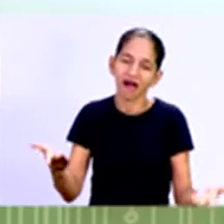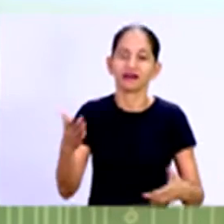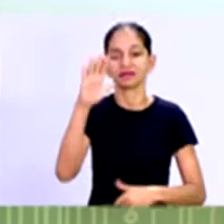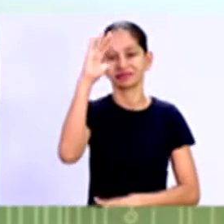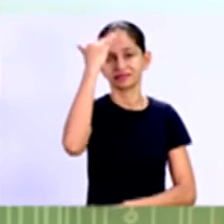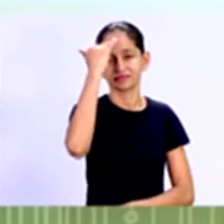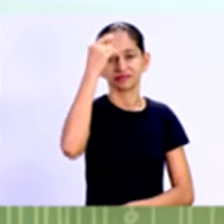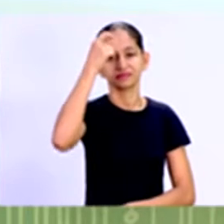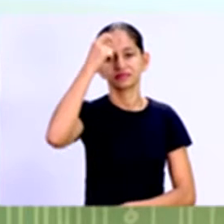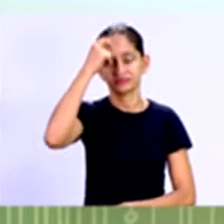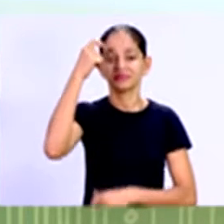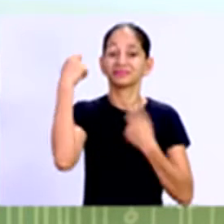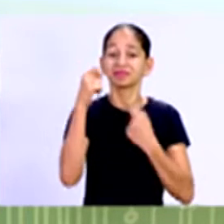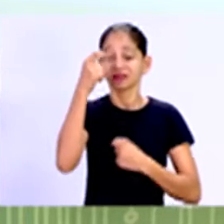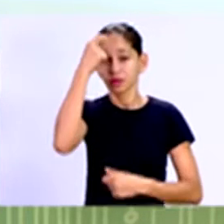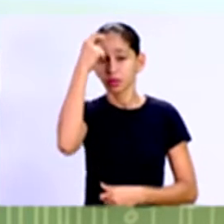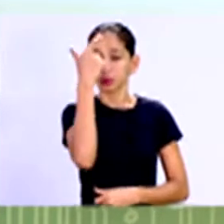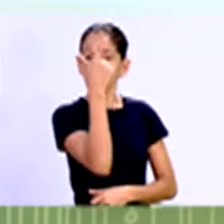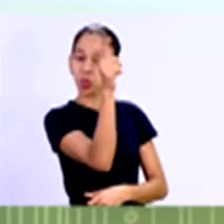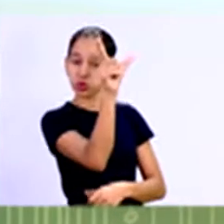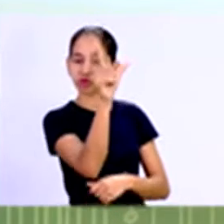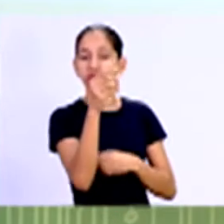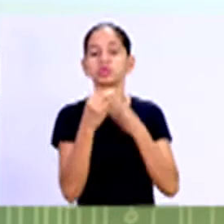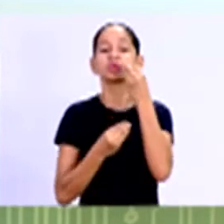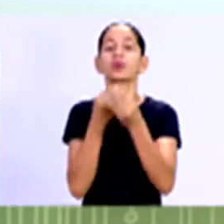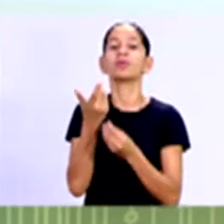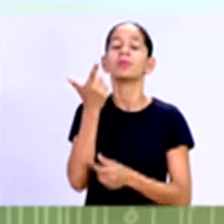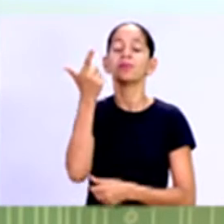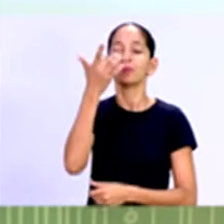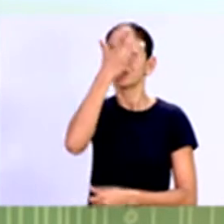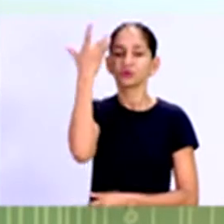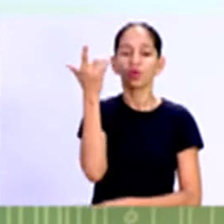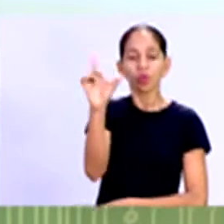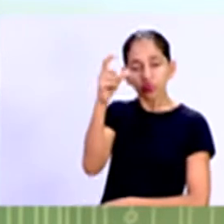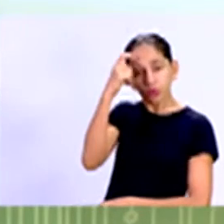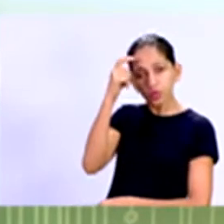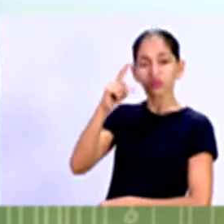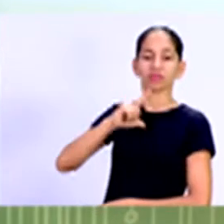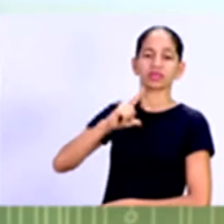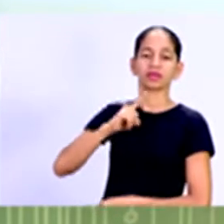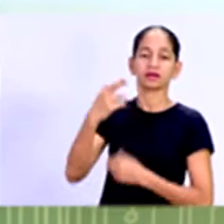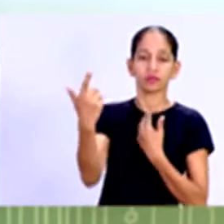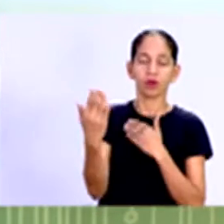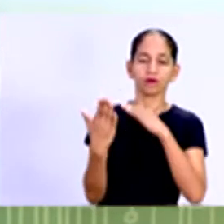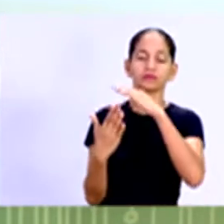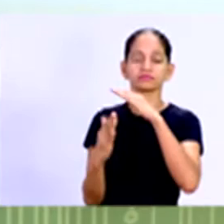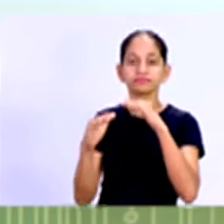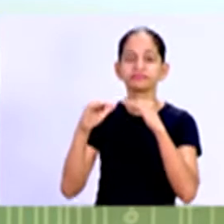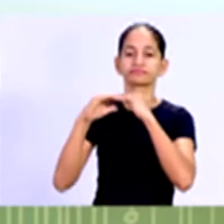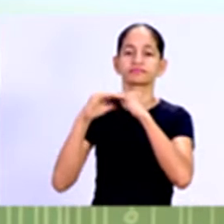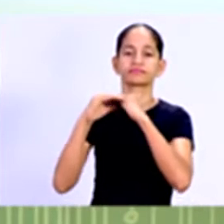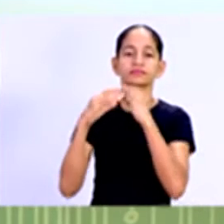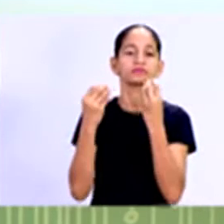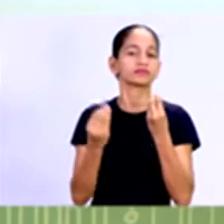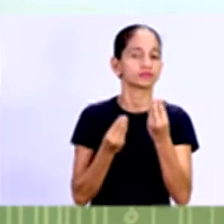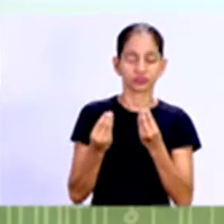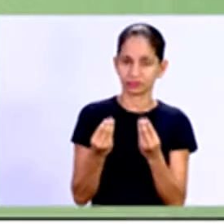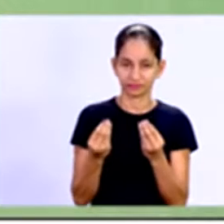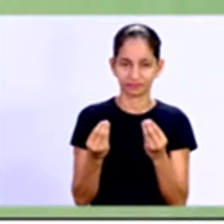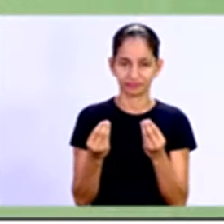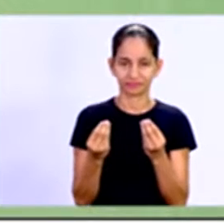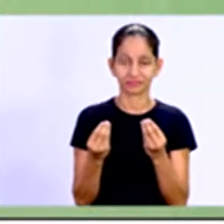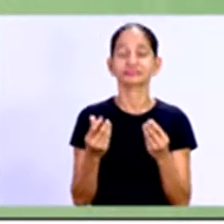da consciência dos outros, ou seja, a importância dessa coletividade e do direito de todos nessa